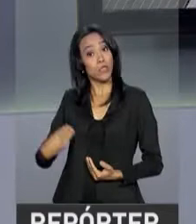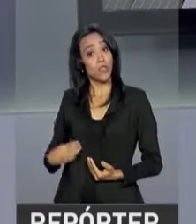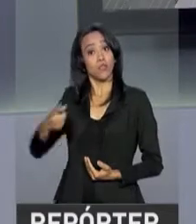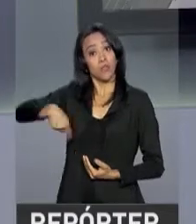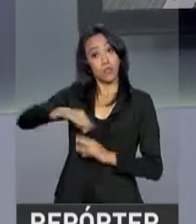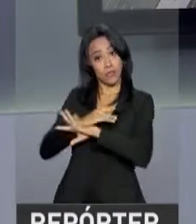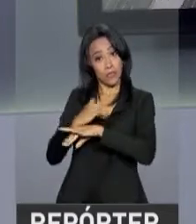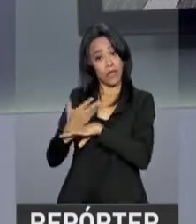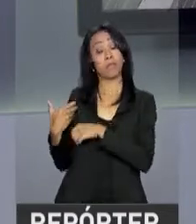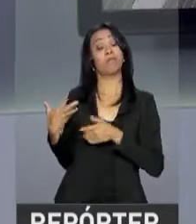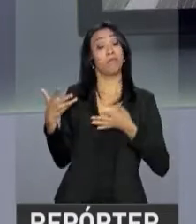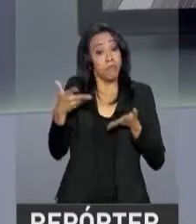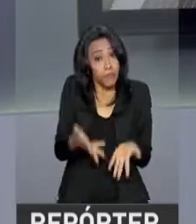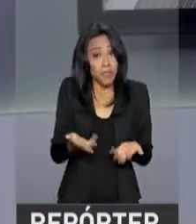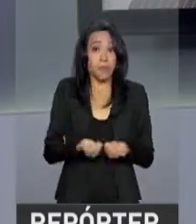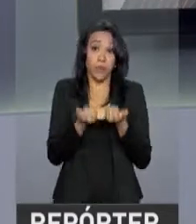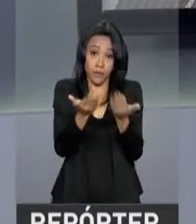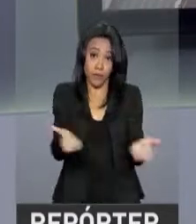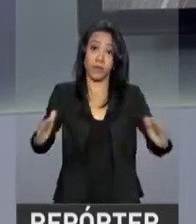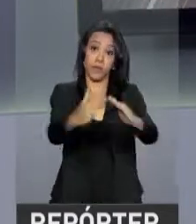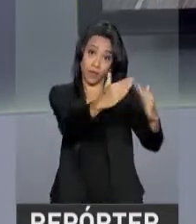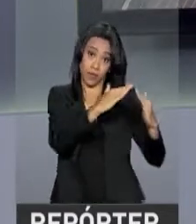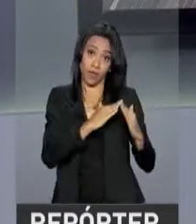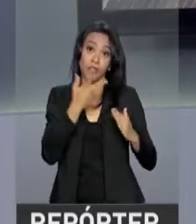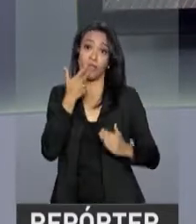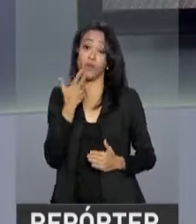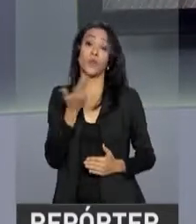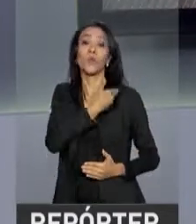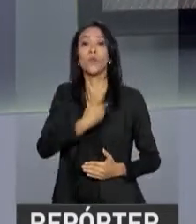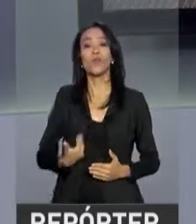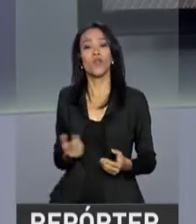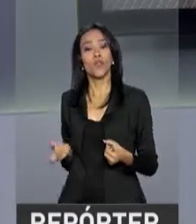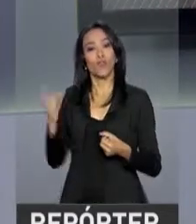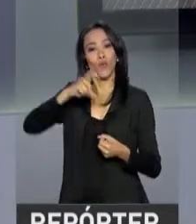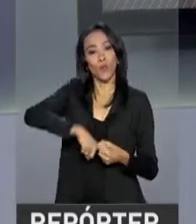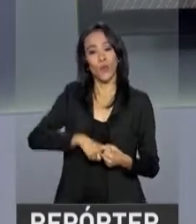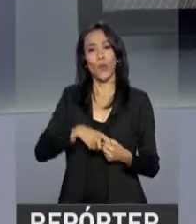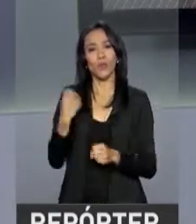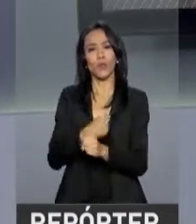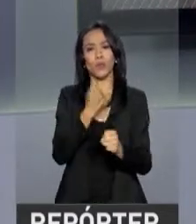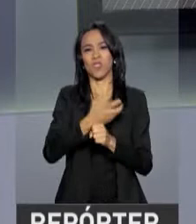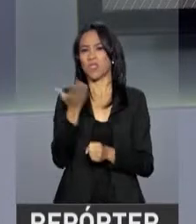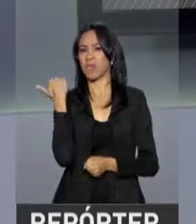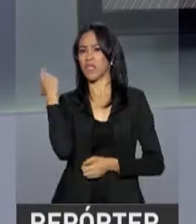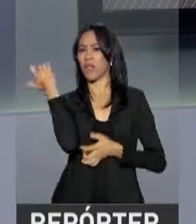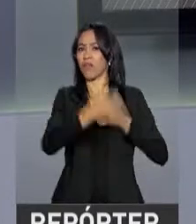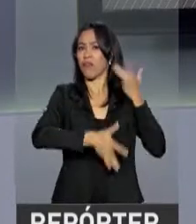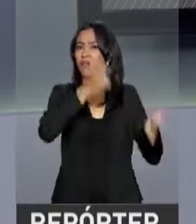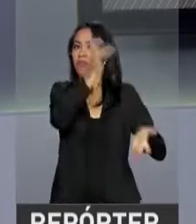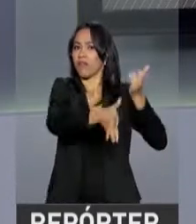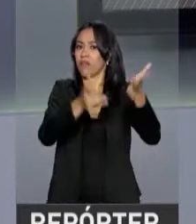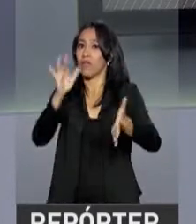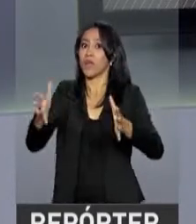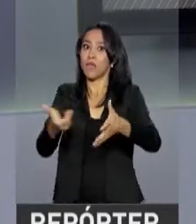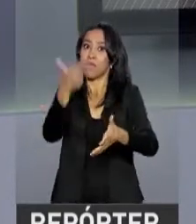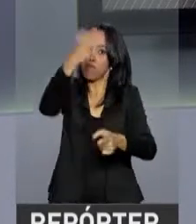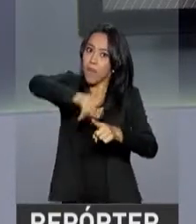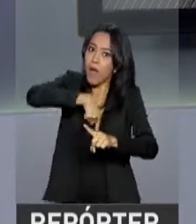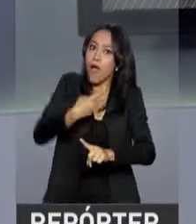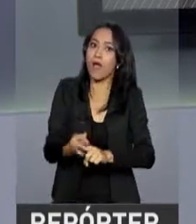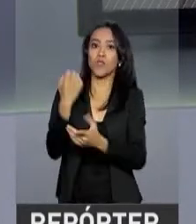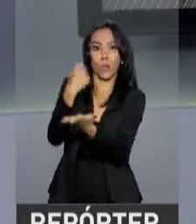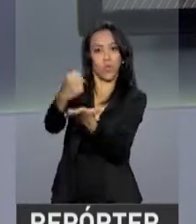também participou da entrega e destacou que o governo retomou as obras que estavam paradas e ampliou as contratações de novos